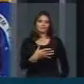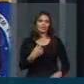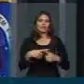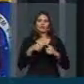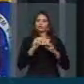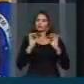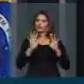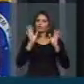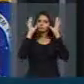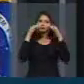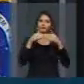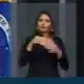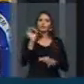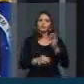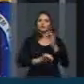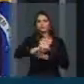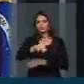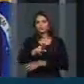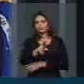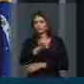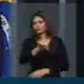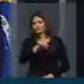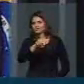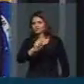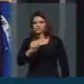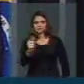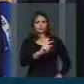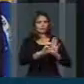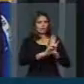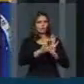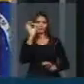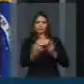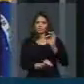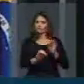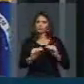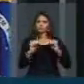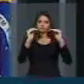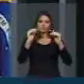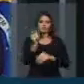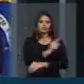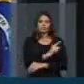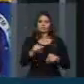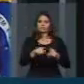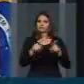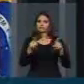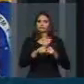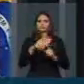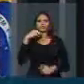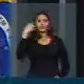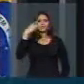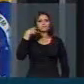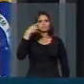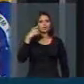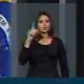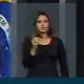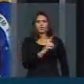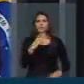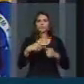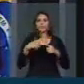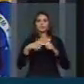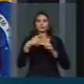a ótica dos juízes, porque esse não é um código mais do juiz dos tribunais. Não sob a ótica dos advogados, porque